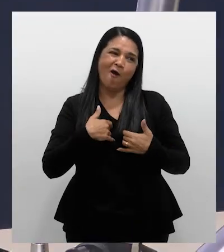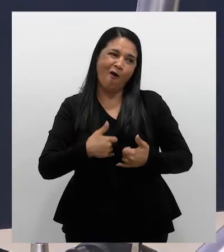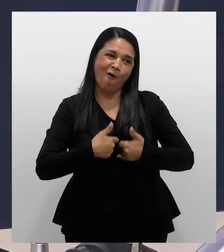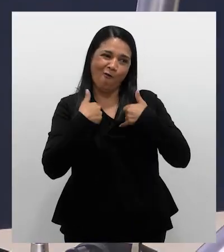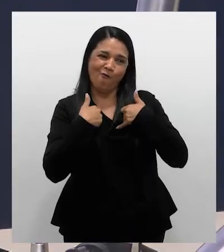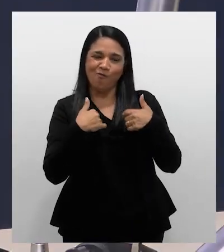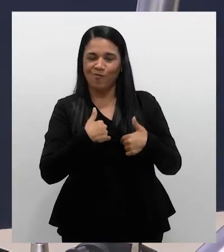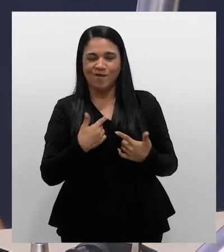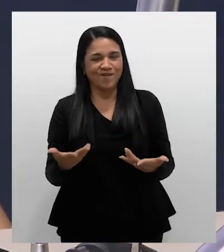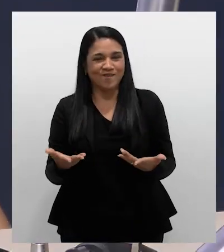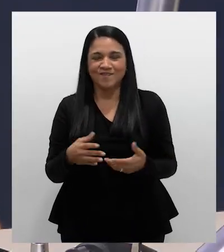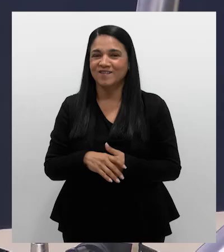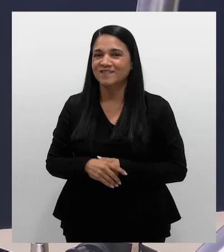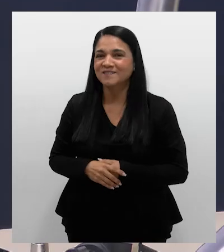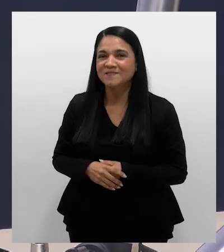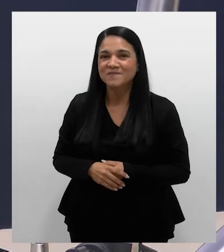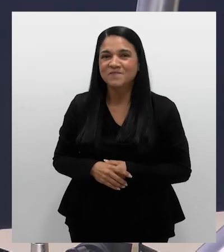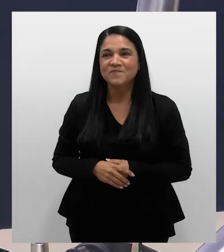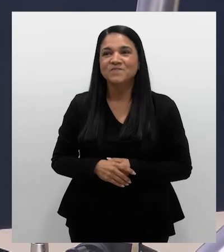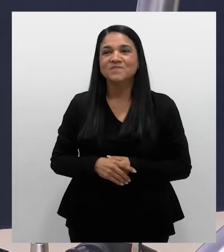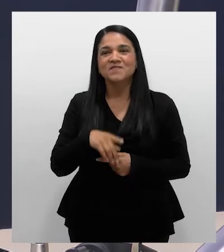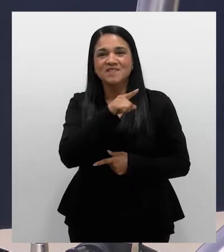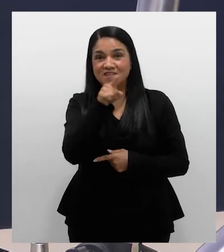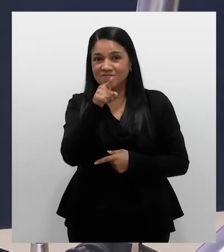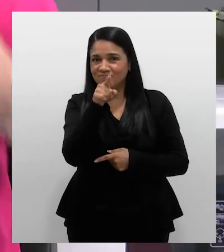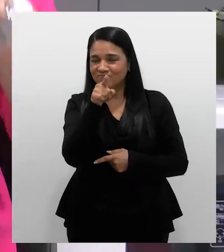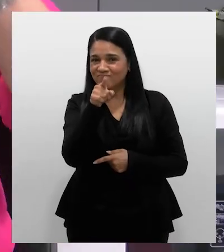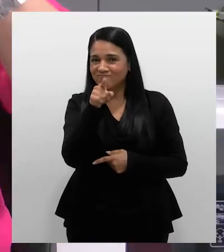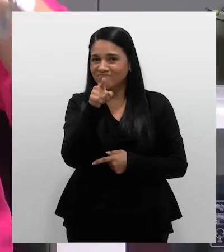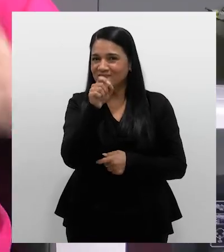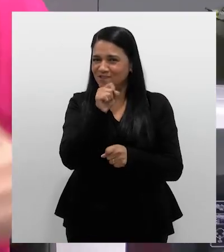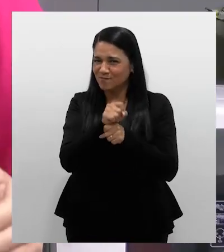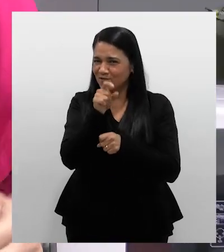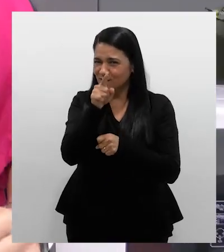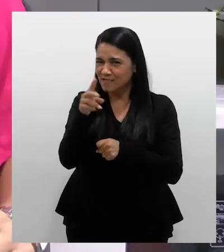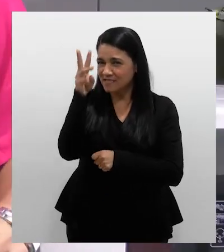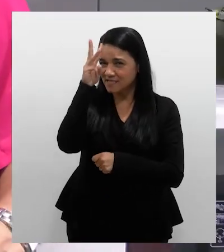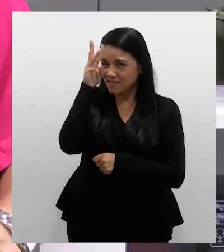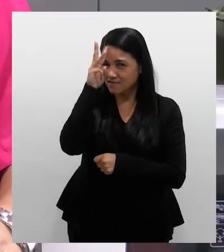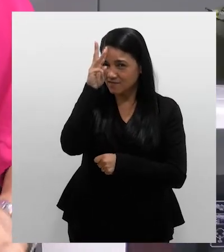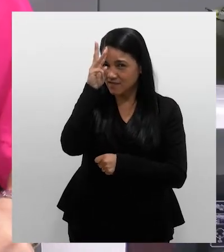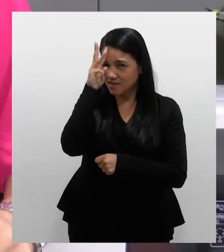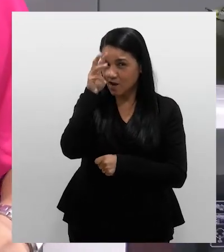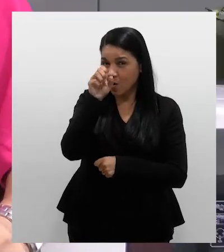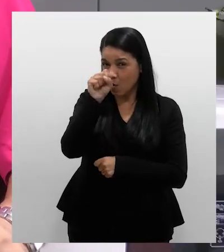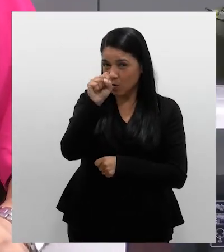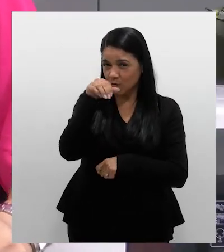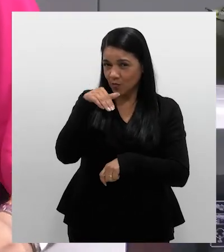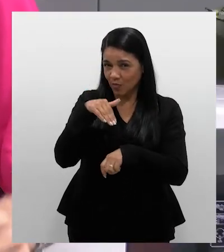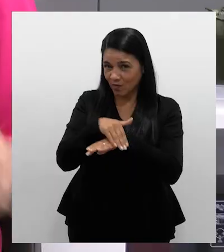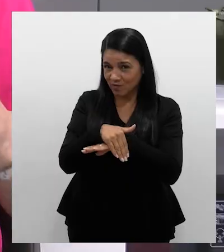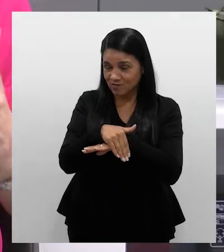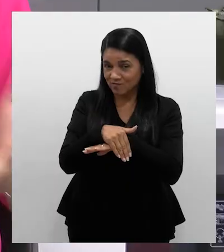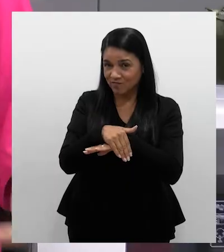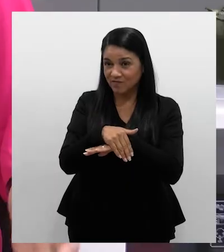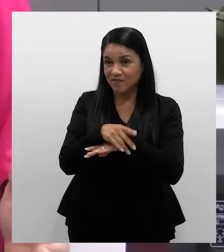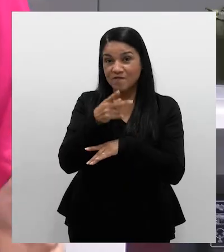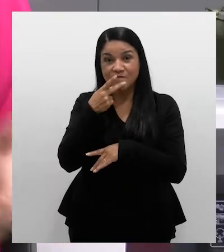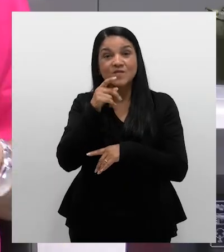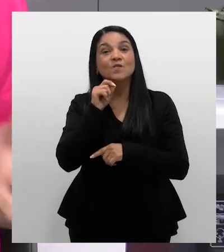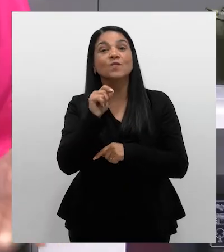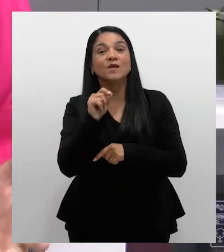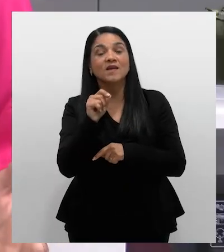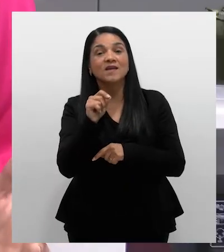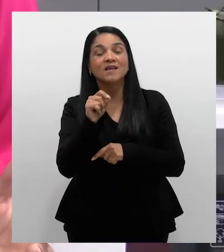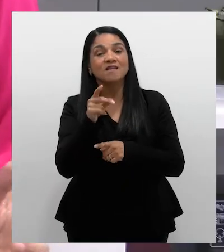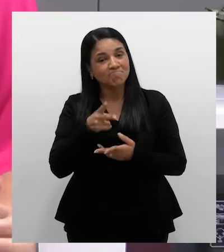poxa, que Pô, honra. que bom, que bom. Que honra. E eu quero contar com você na próxima terça a partir das 8 da noite